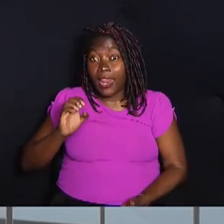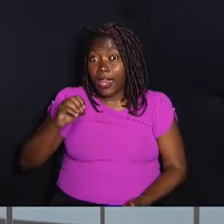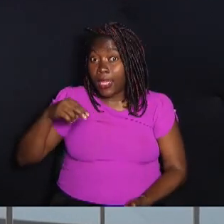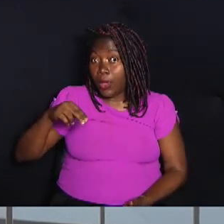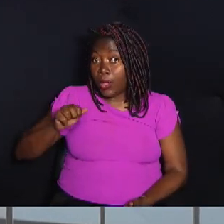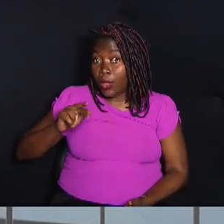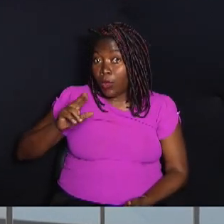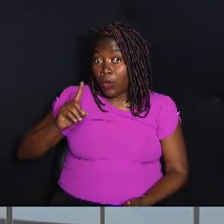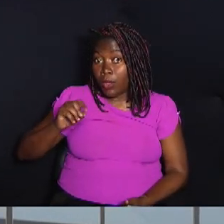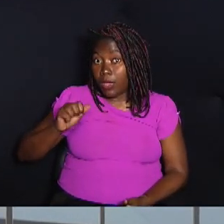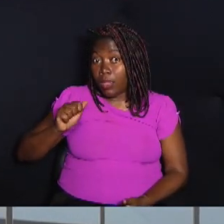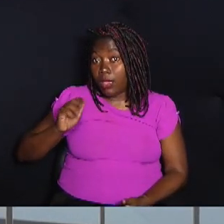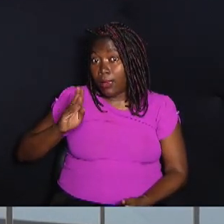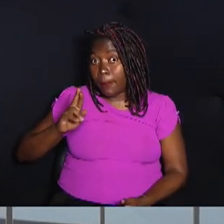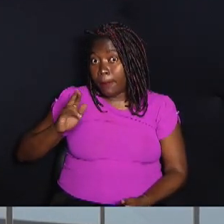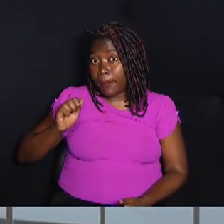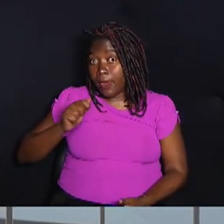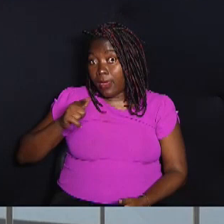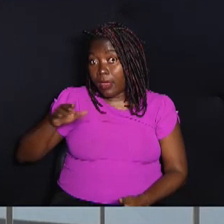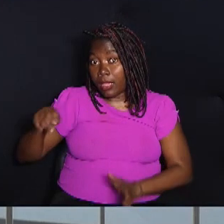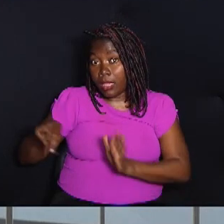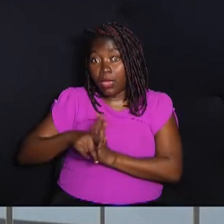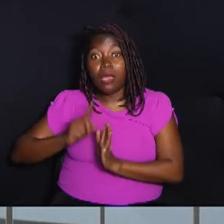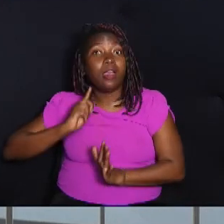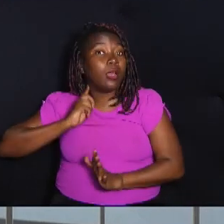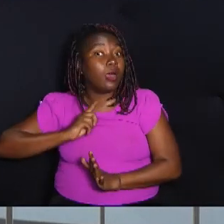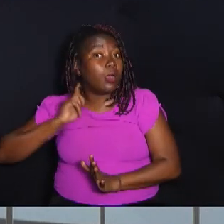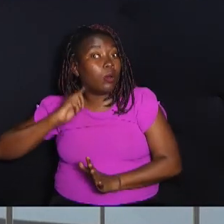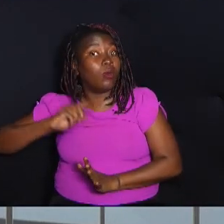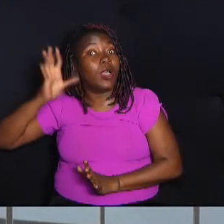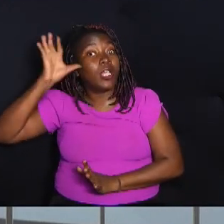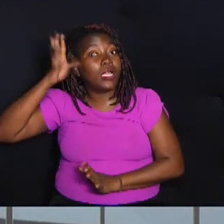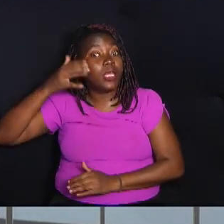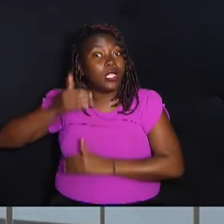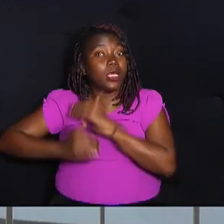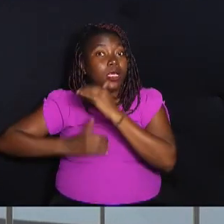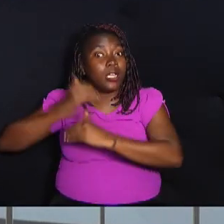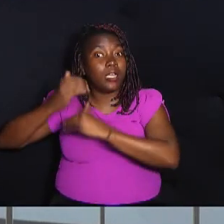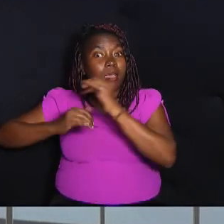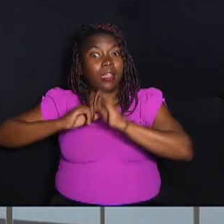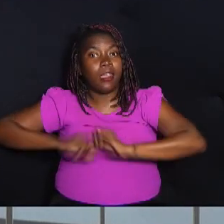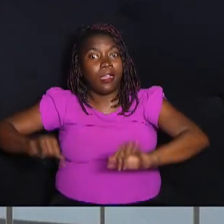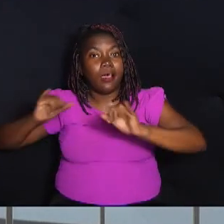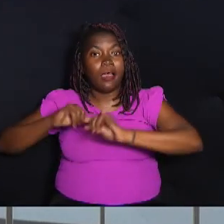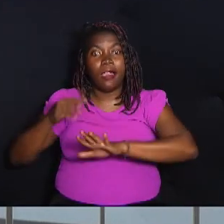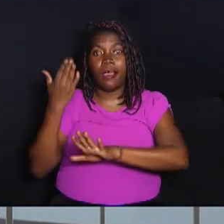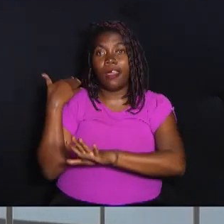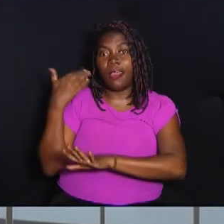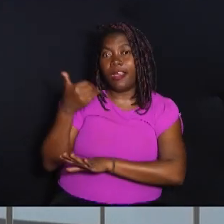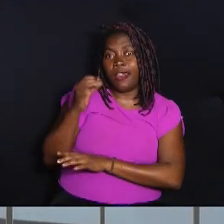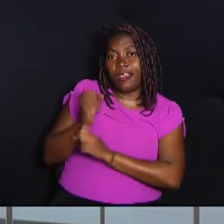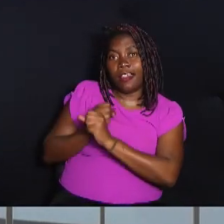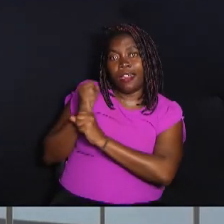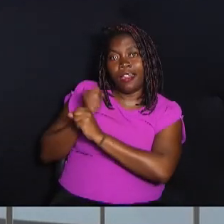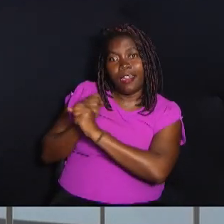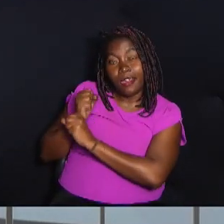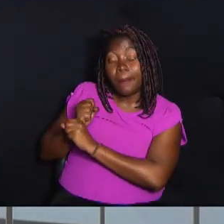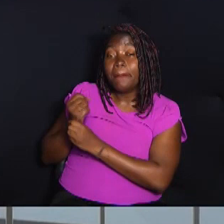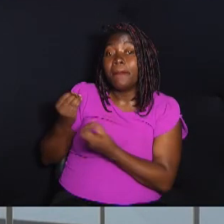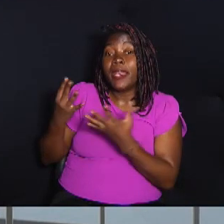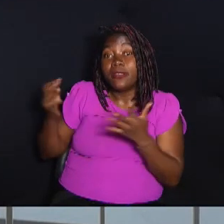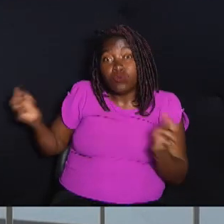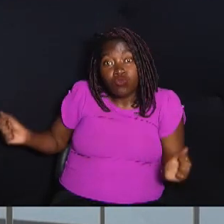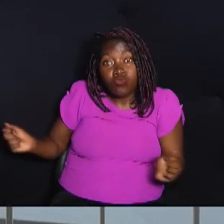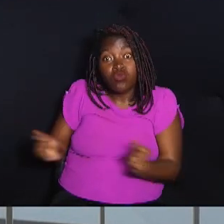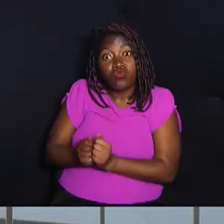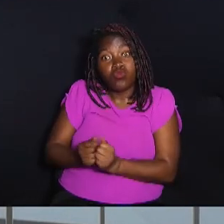Abrão, lá de Minas Gerais, ele resolveu desenvolver essa campanha há 10 anos para que juntos as pessoas pudessem